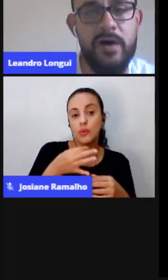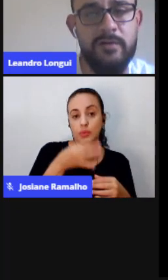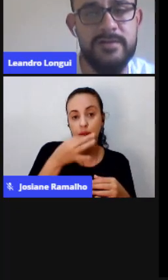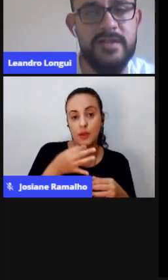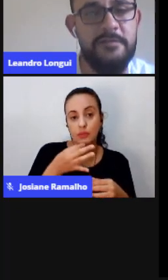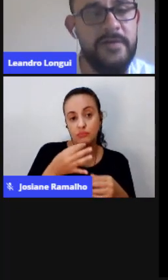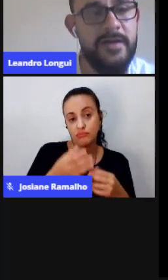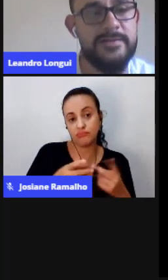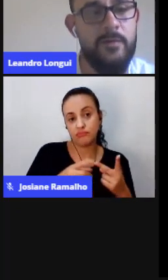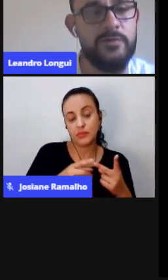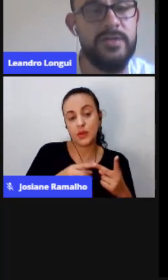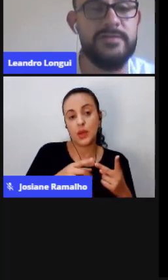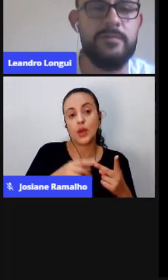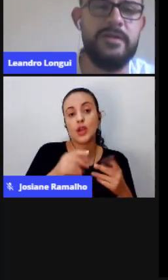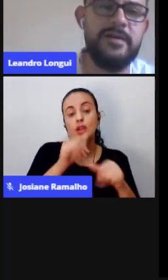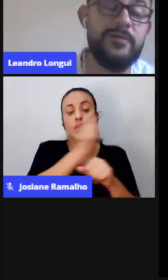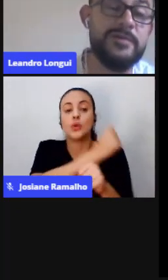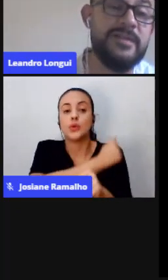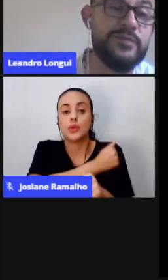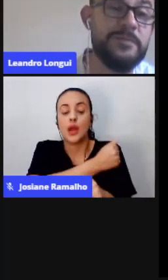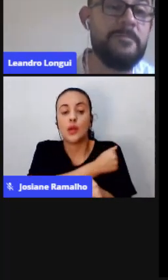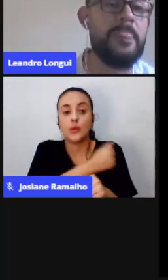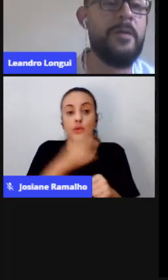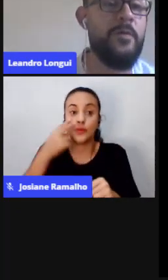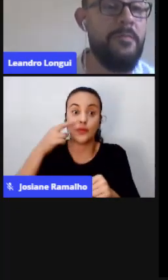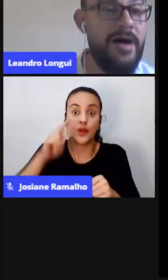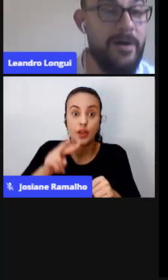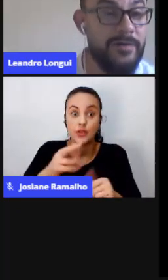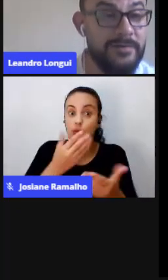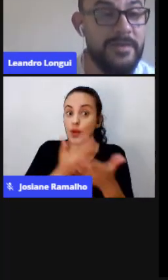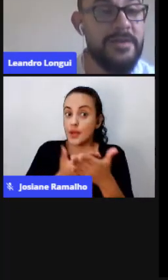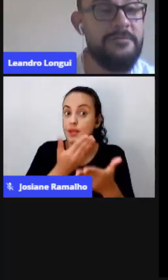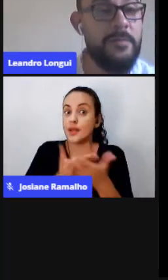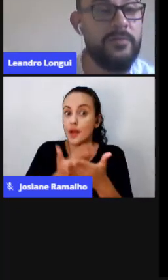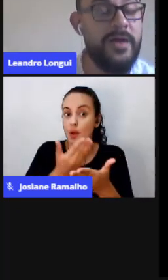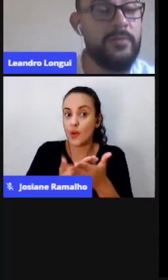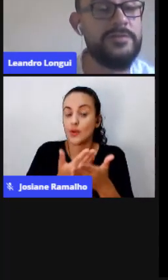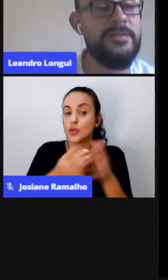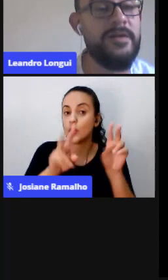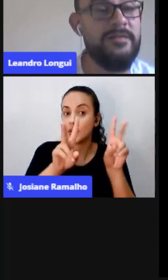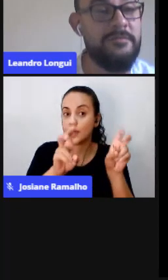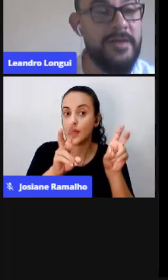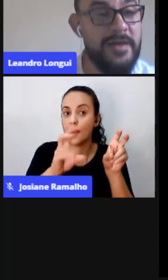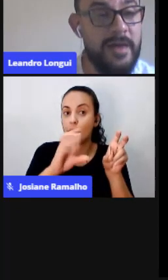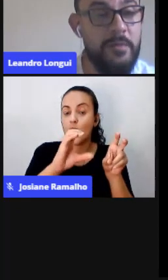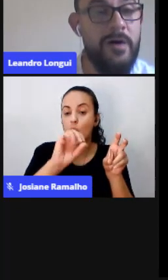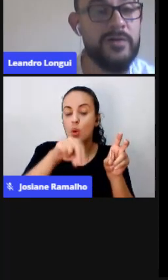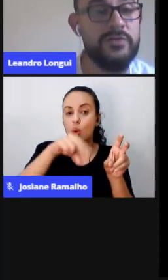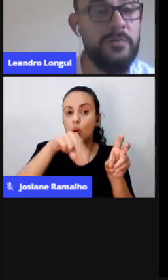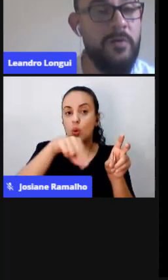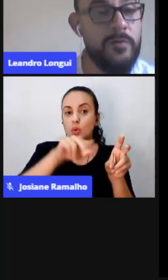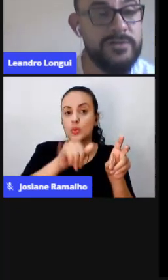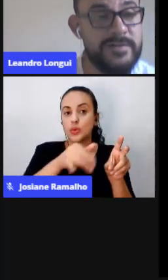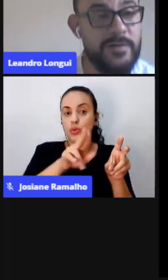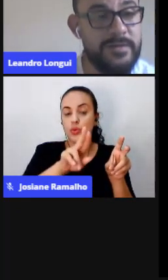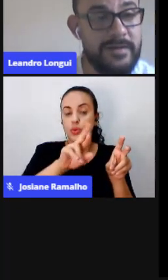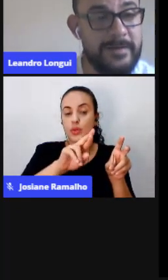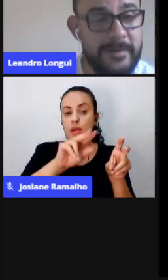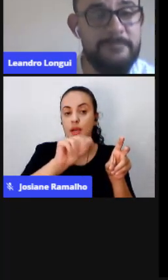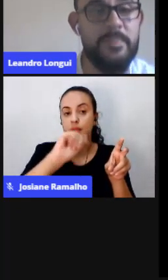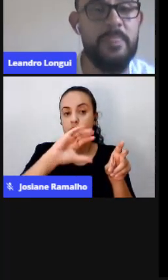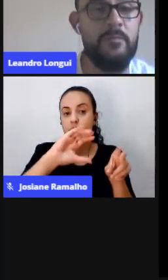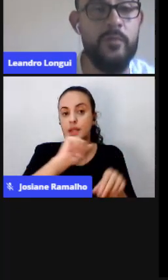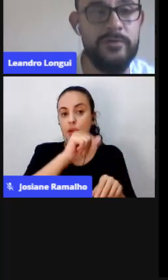às videoaulas referentes à conjuração mineira. Então, nós temos uma aula que foi produzida pela TV REM, uma aula sobre a